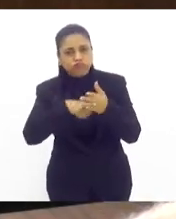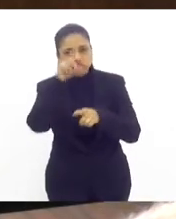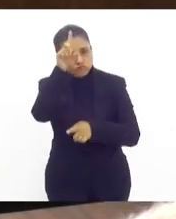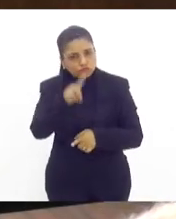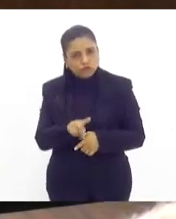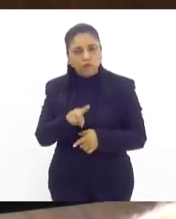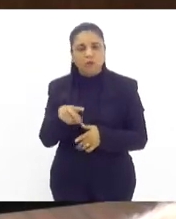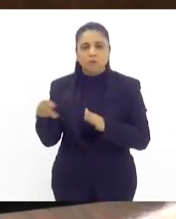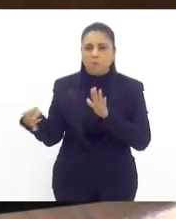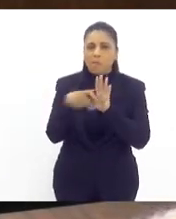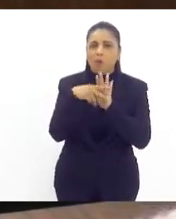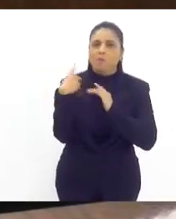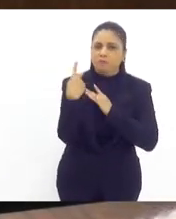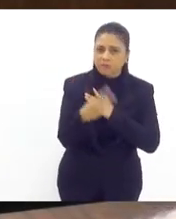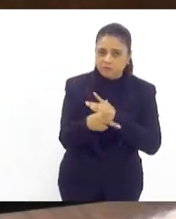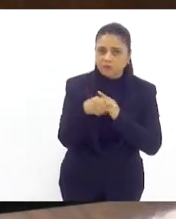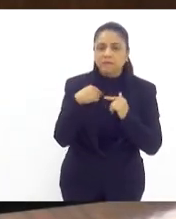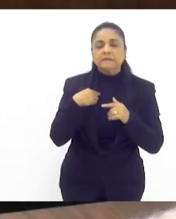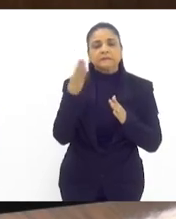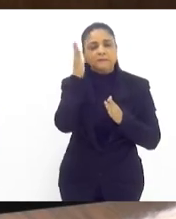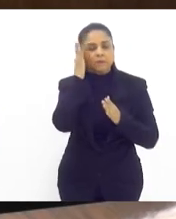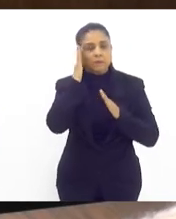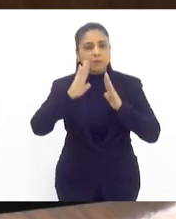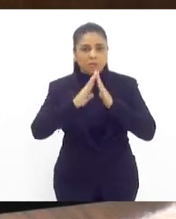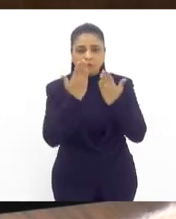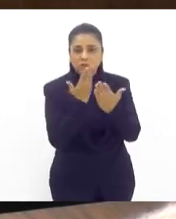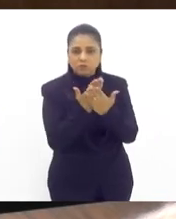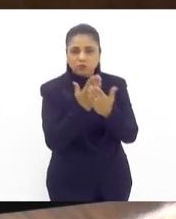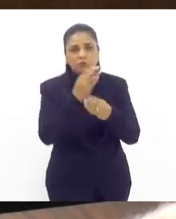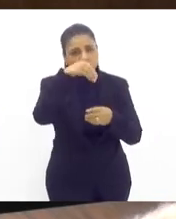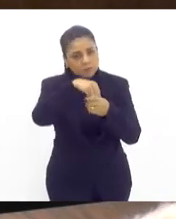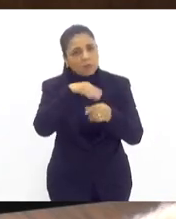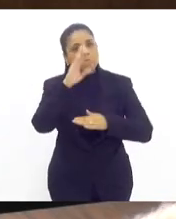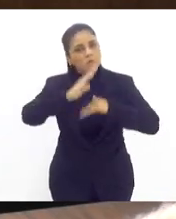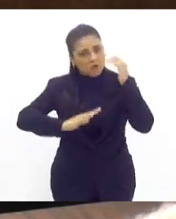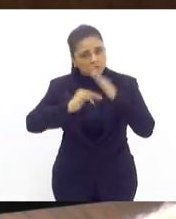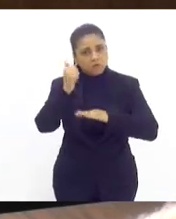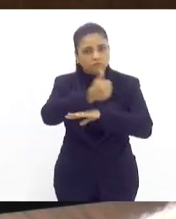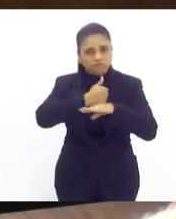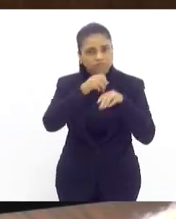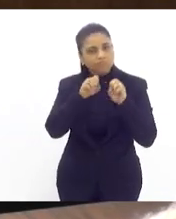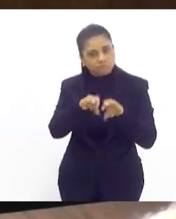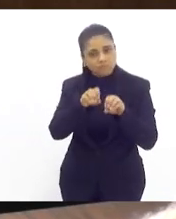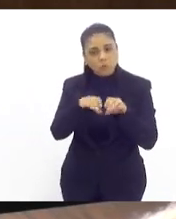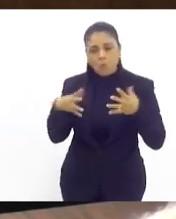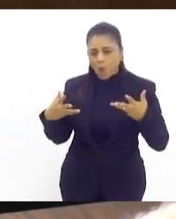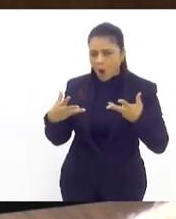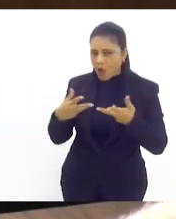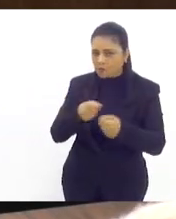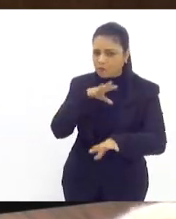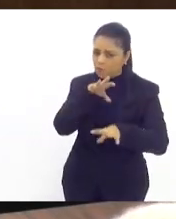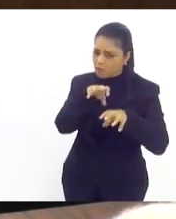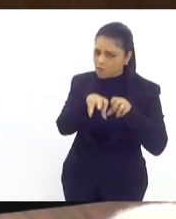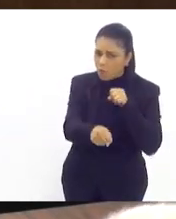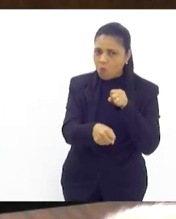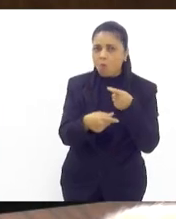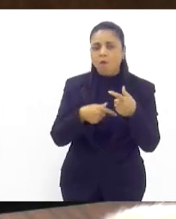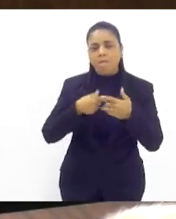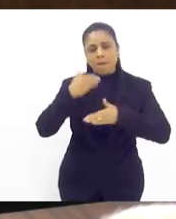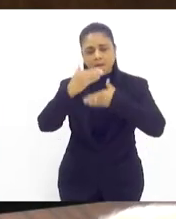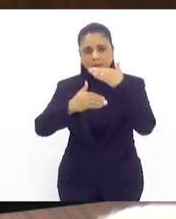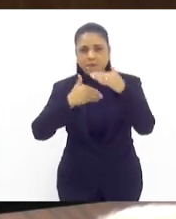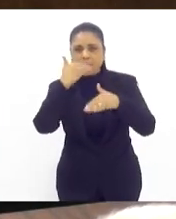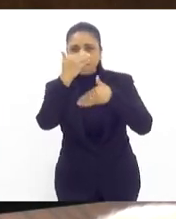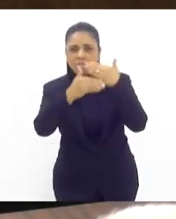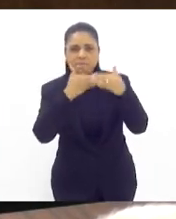saiba também que dentro das nossas escolas existem profissionais de educação que se qualificam que se aprimoram